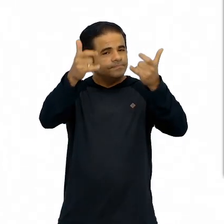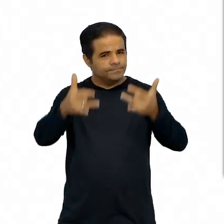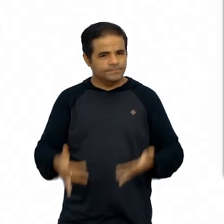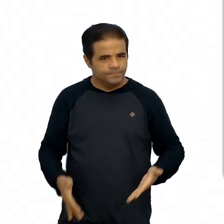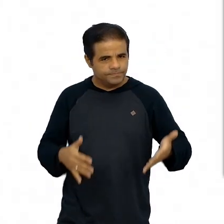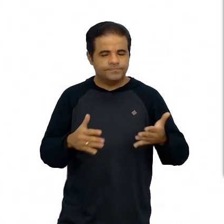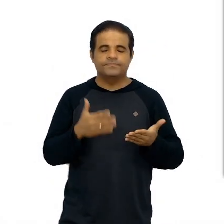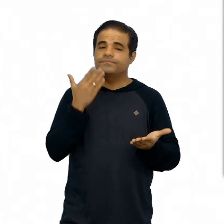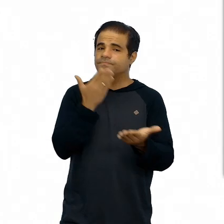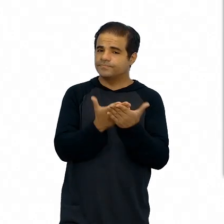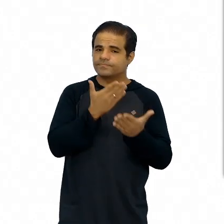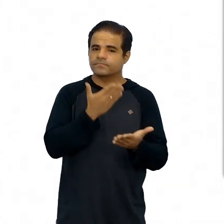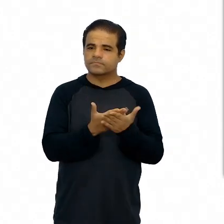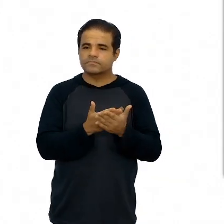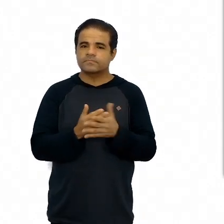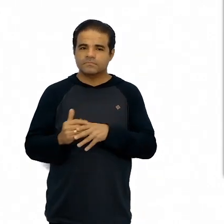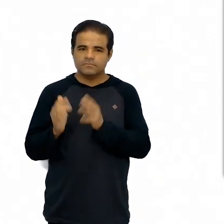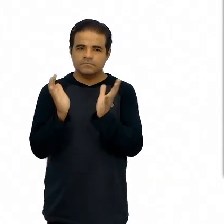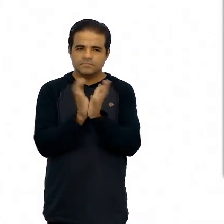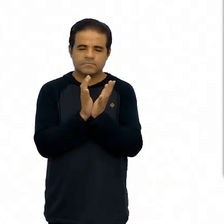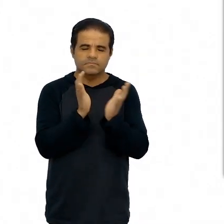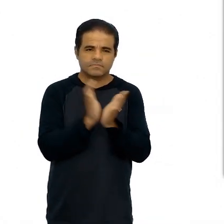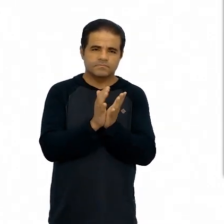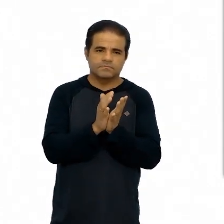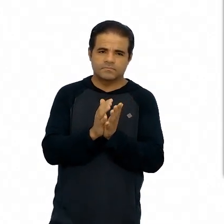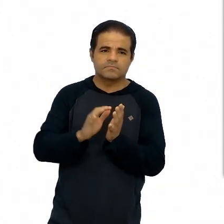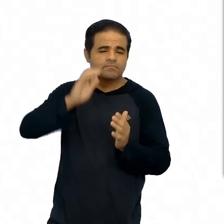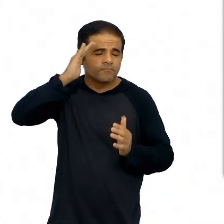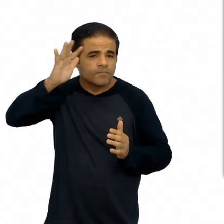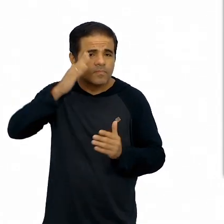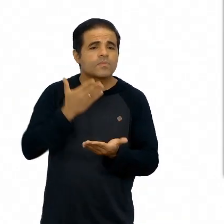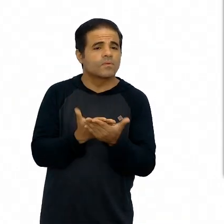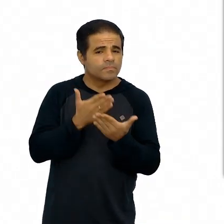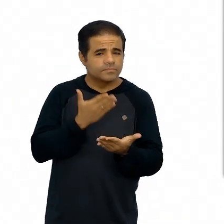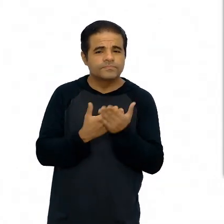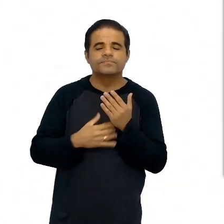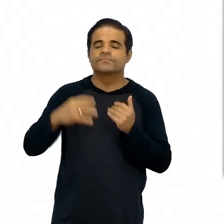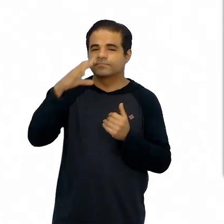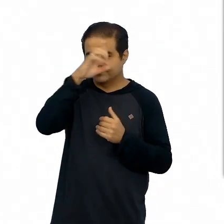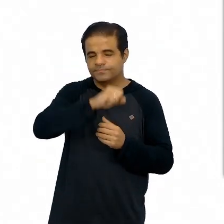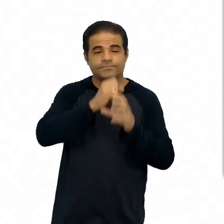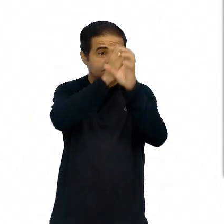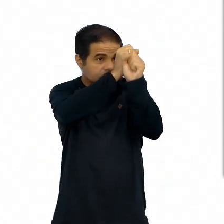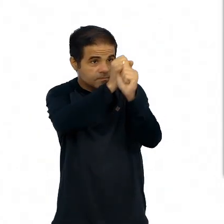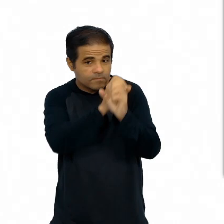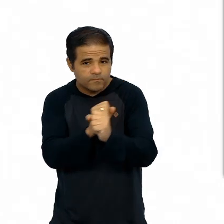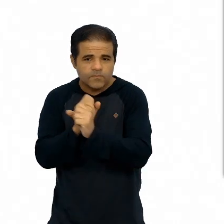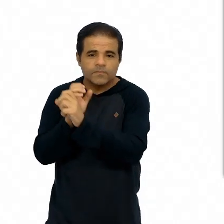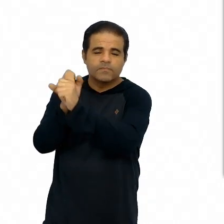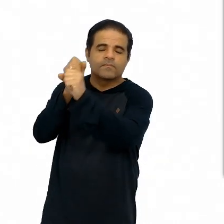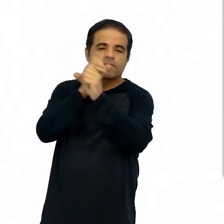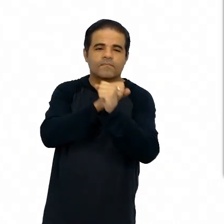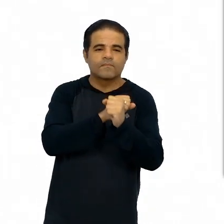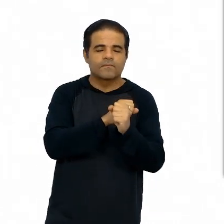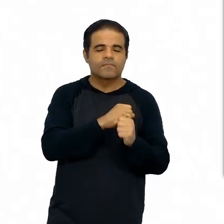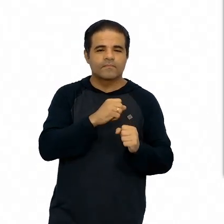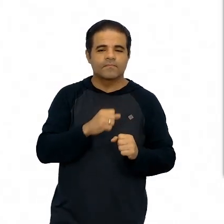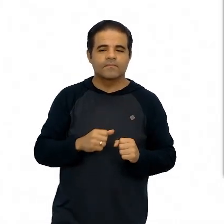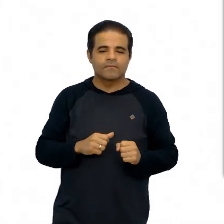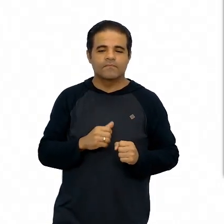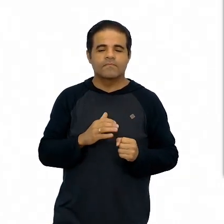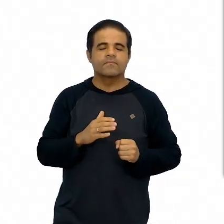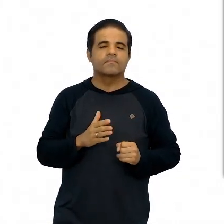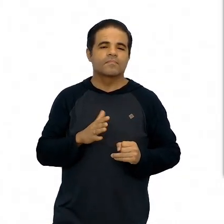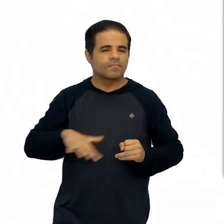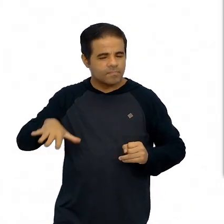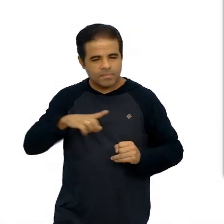a saber como os estudantes pensam ou aprendem sobre perímetro e área, e como os estudantes se